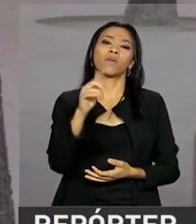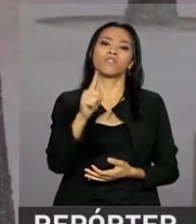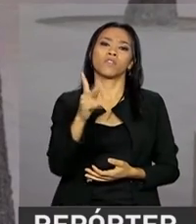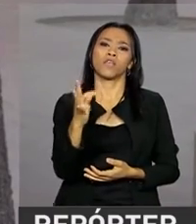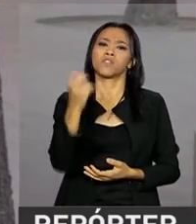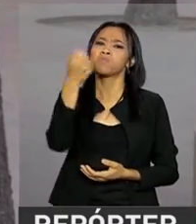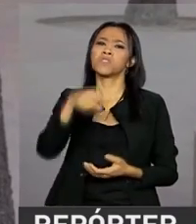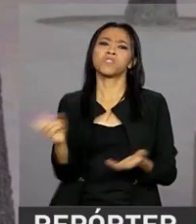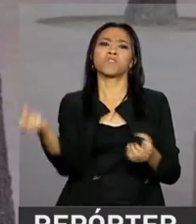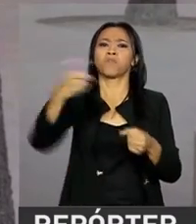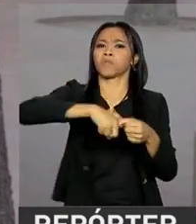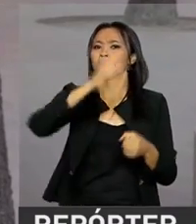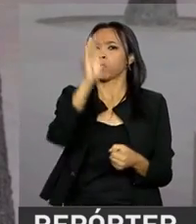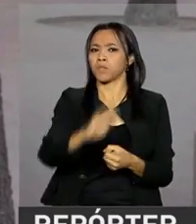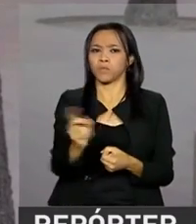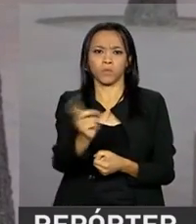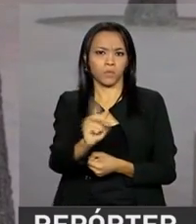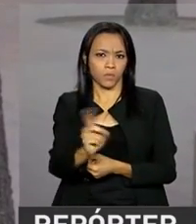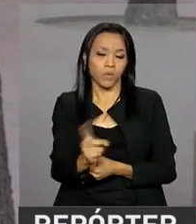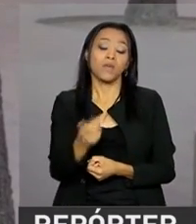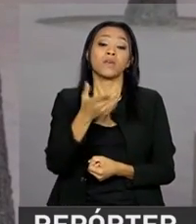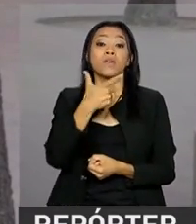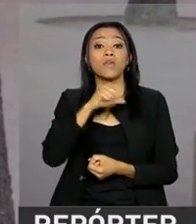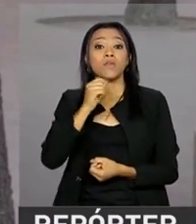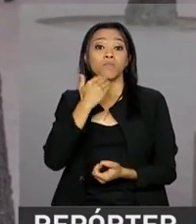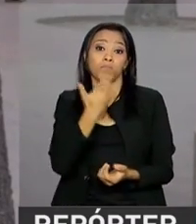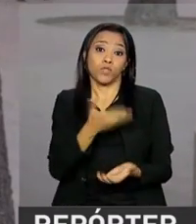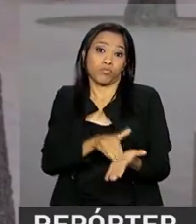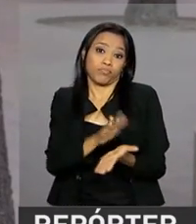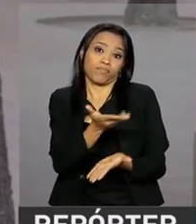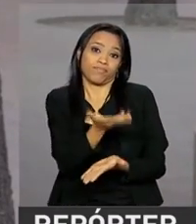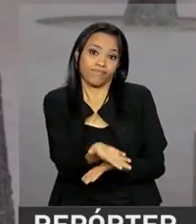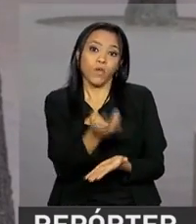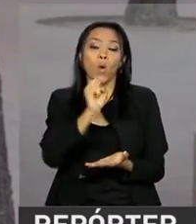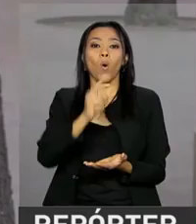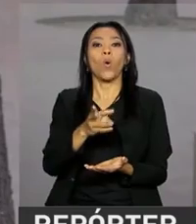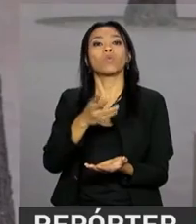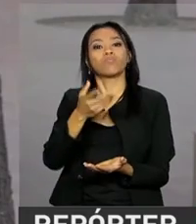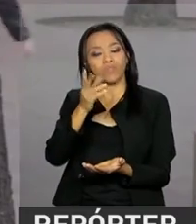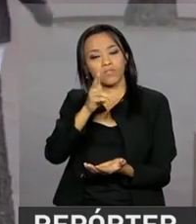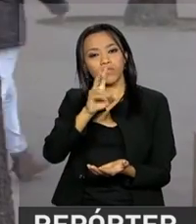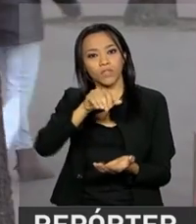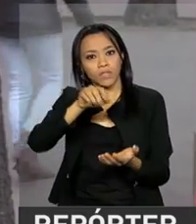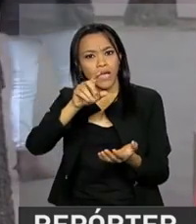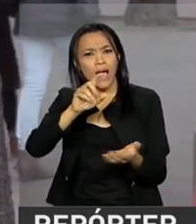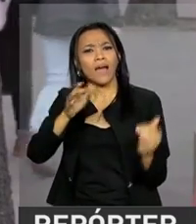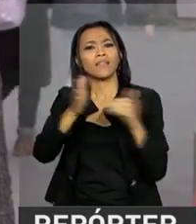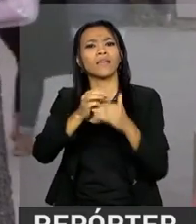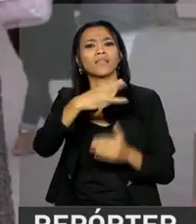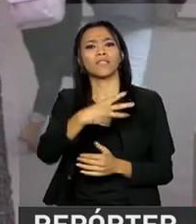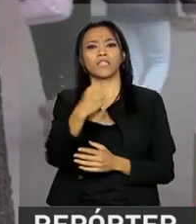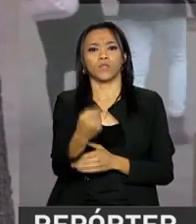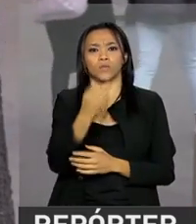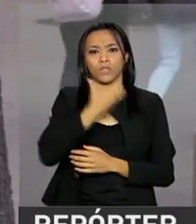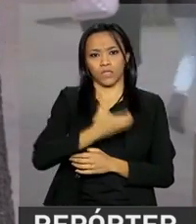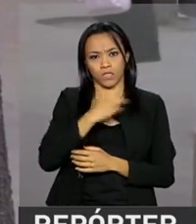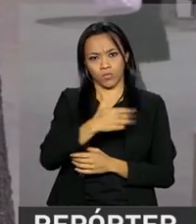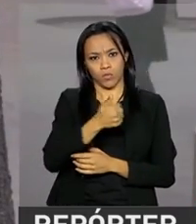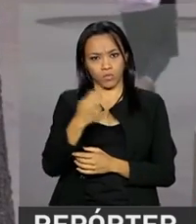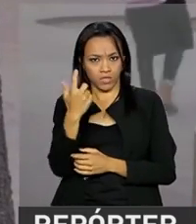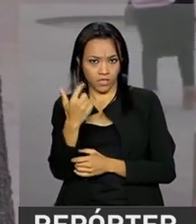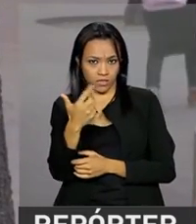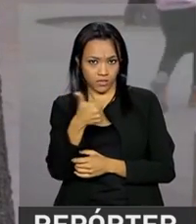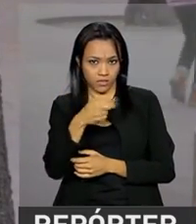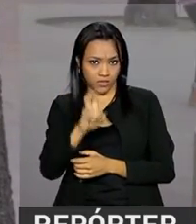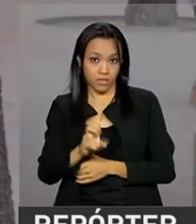têm direito os trabalhadores que pediram demissão ou que foram demitidos por justa causa até 31 de dezembro de 2015